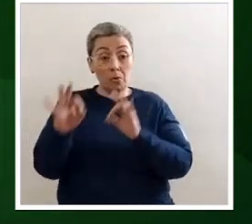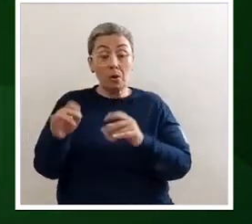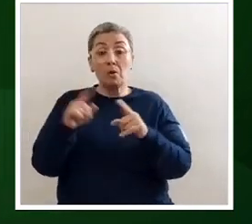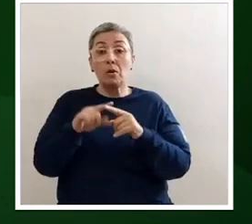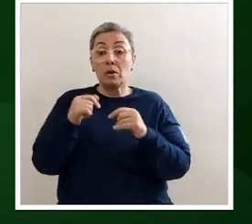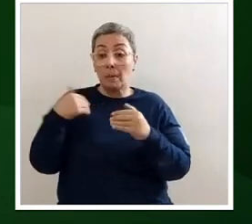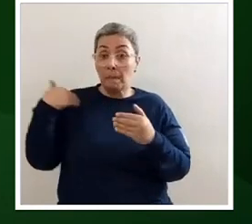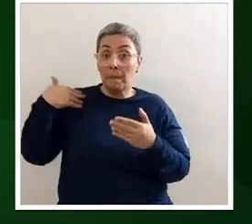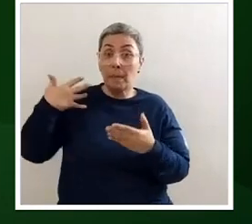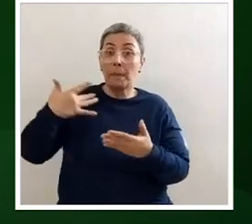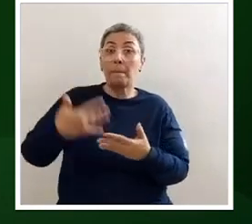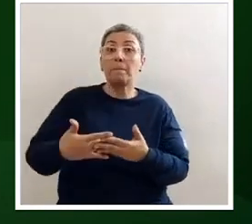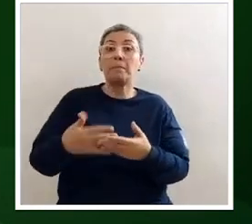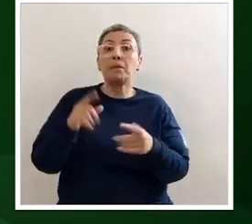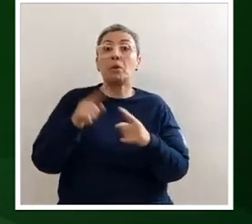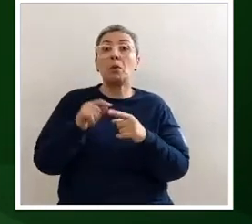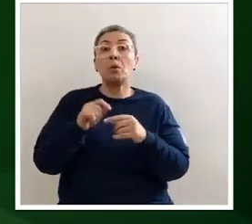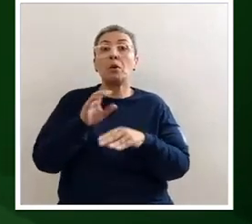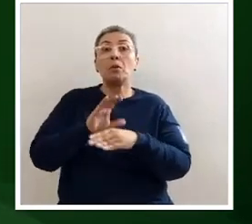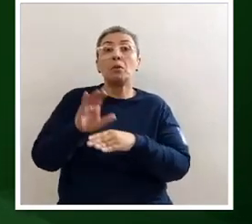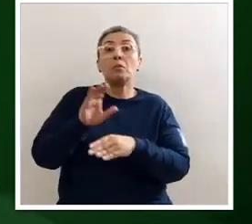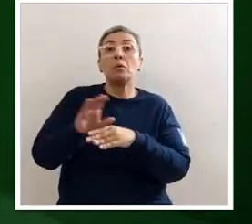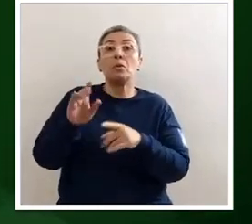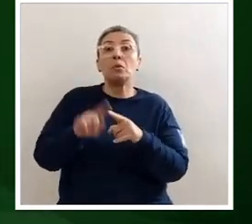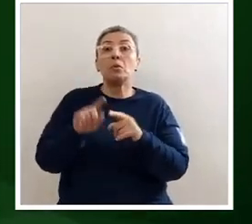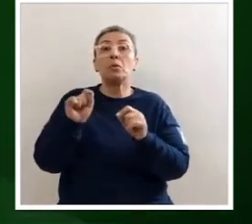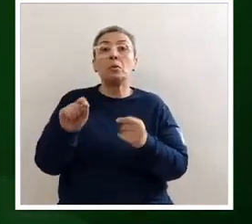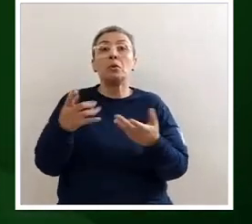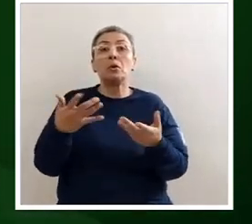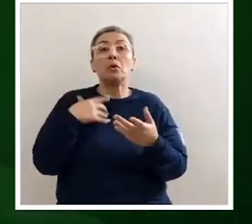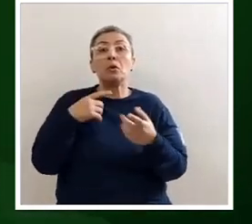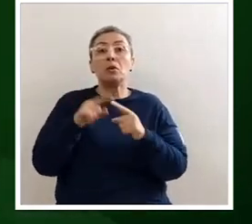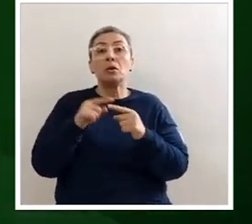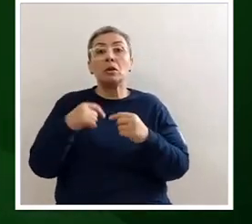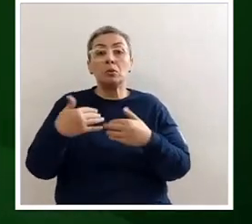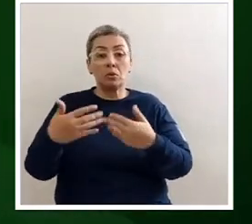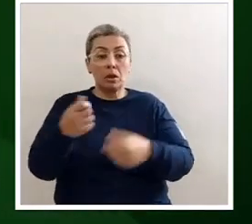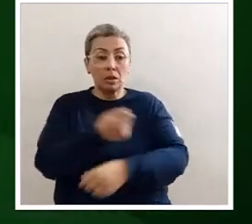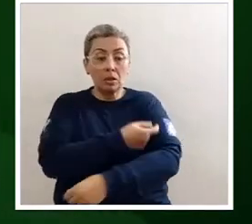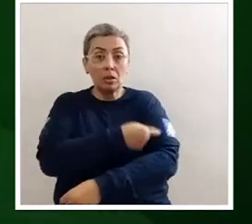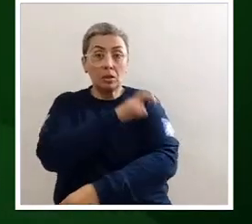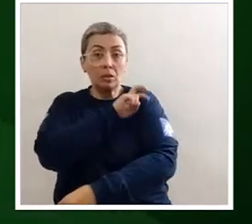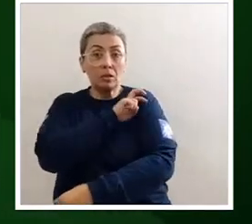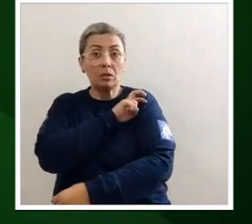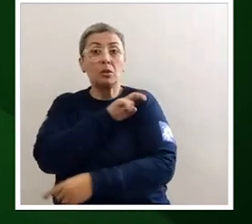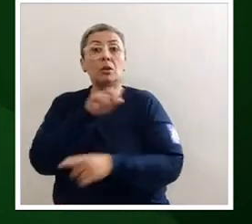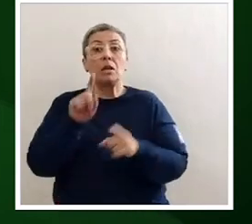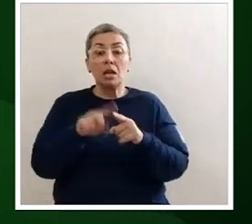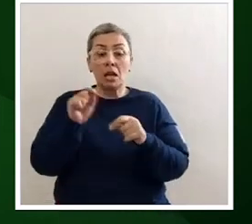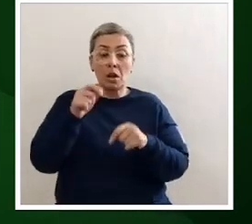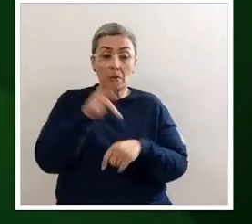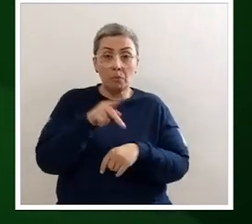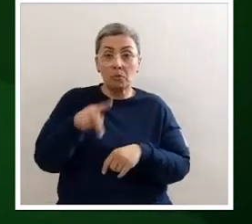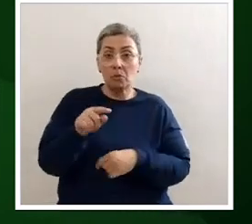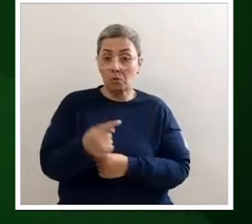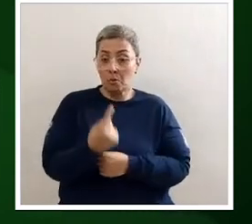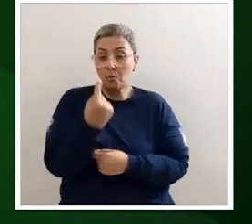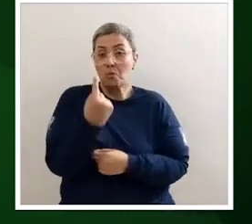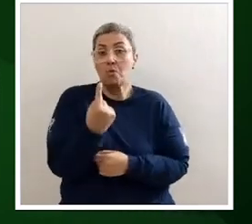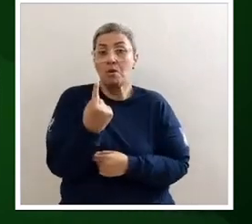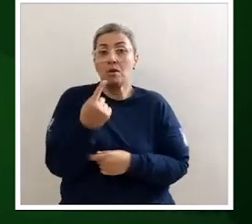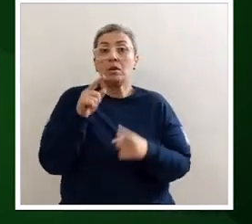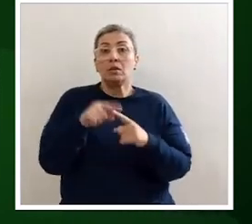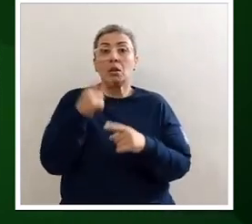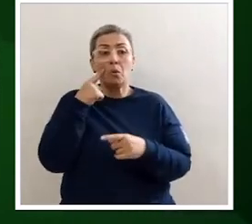no decorrer do tempo investiu bastante esforço na série de anos iniciais então é um professor só então